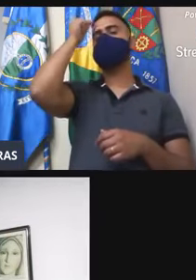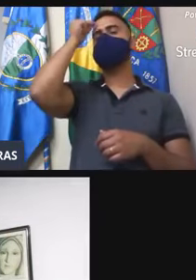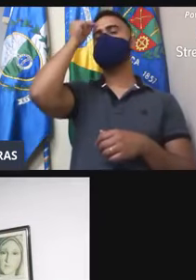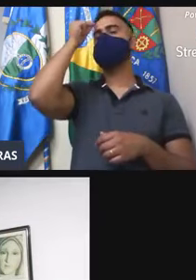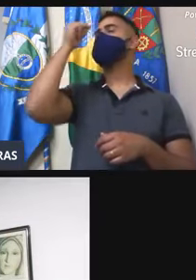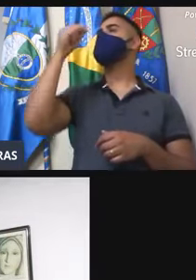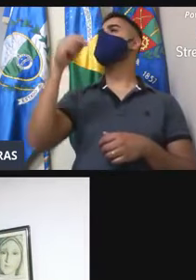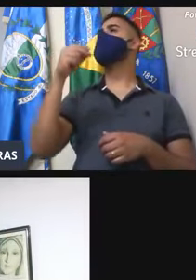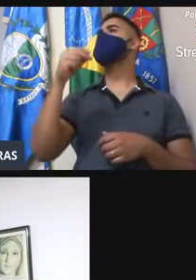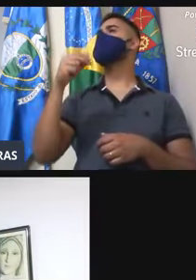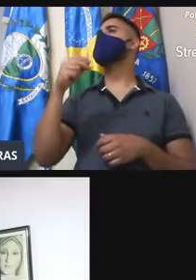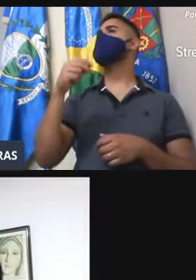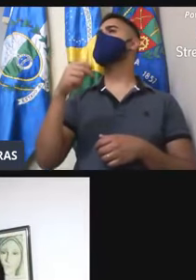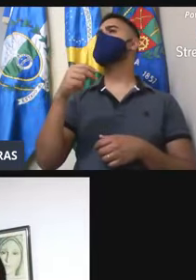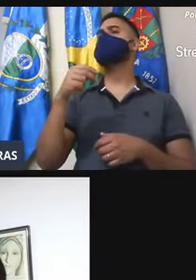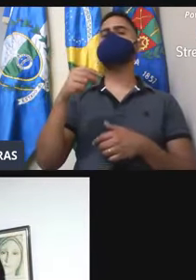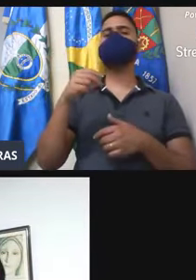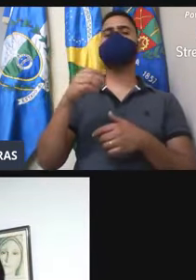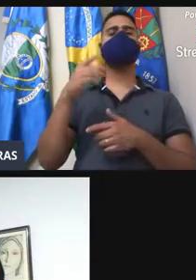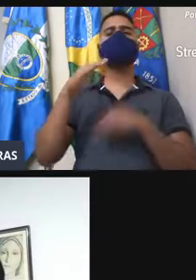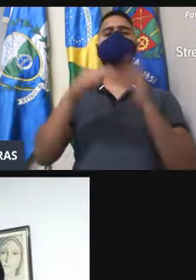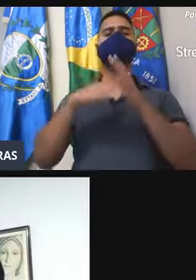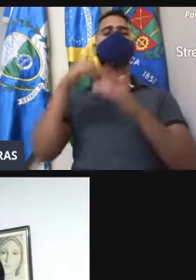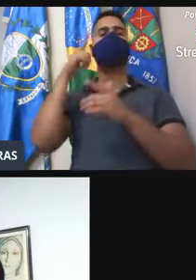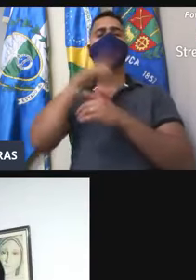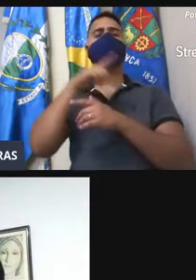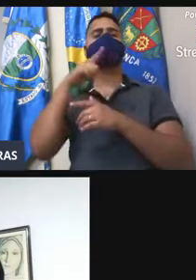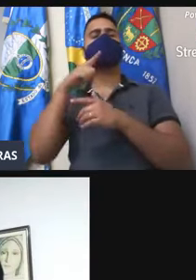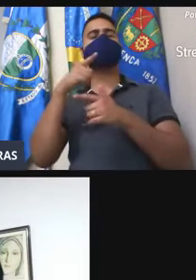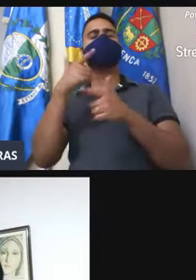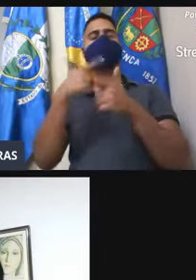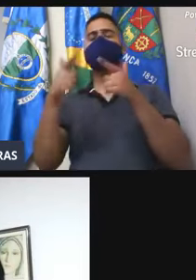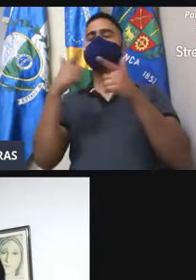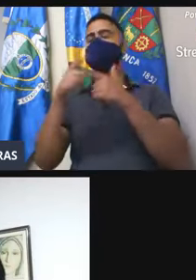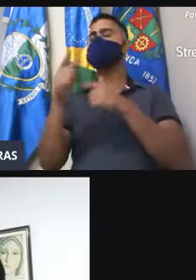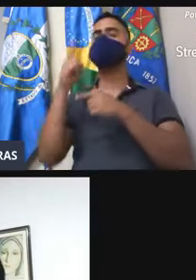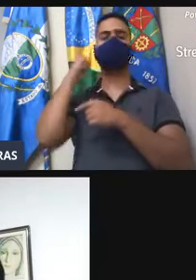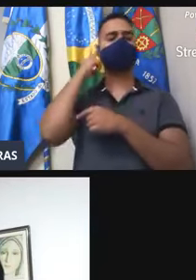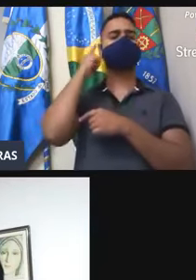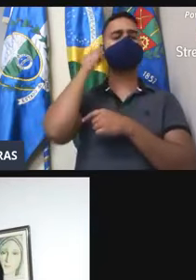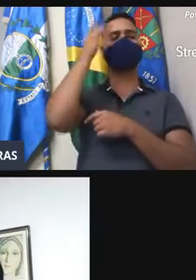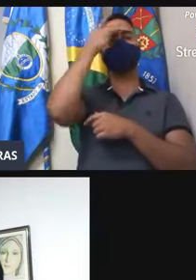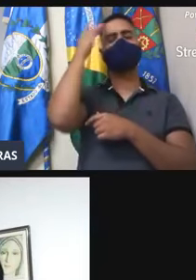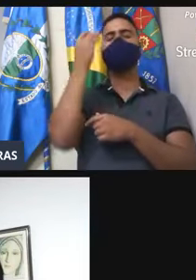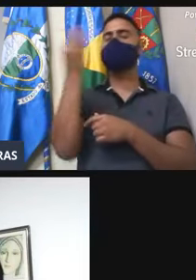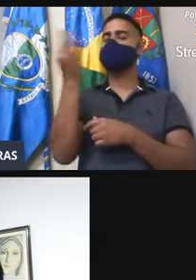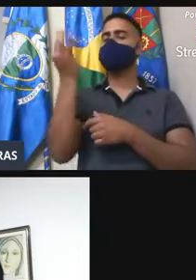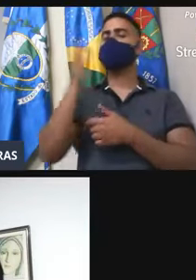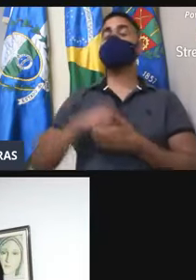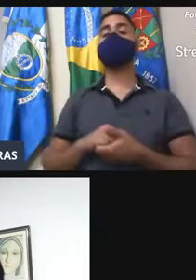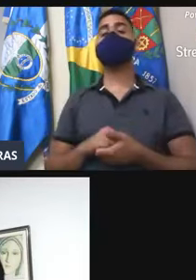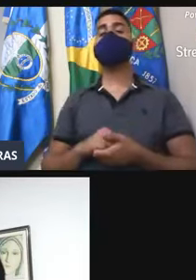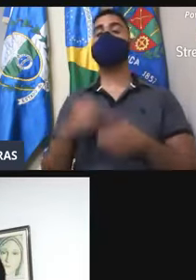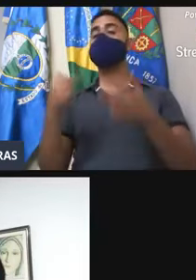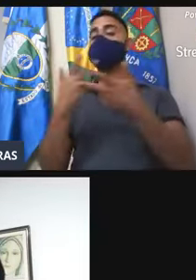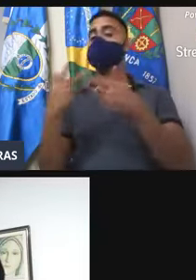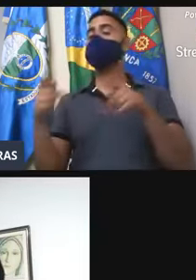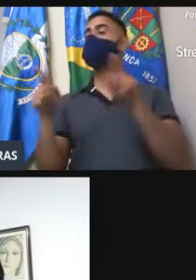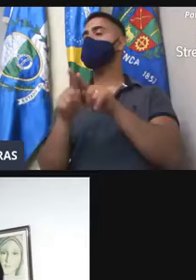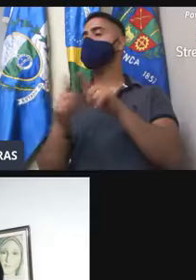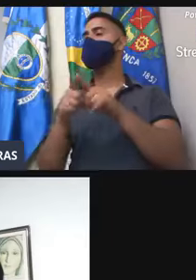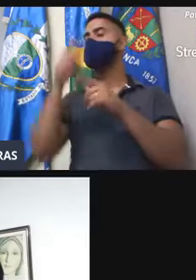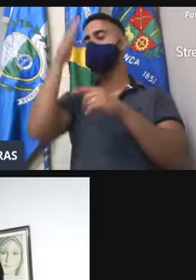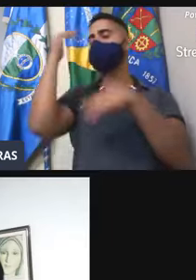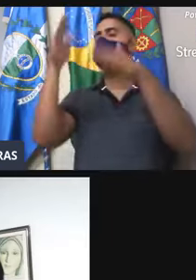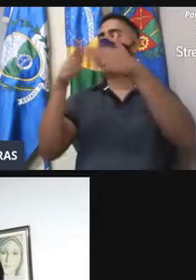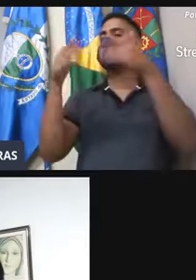que tem resolvido todos os problemas, ouve todo mundo, uma pessoa fantástica, enfim. E essas coisas ficam batendo na